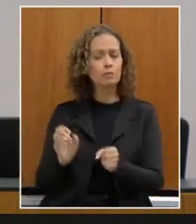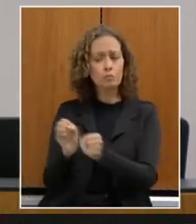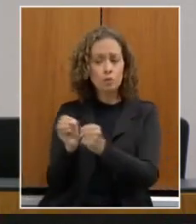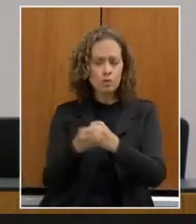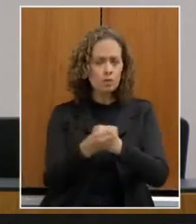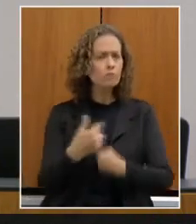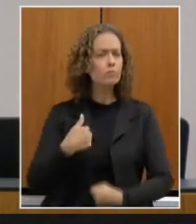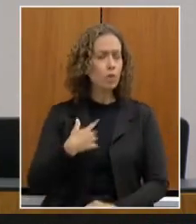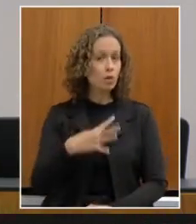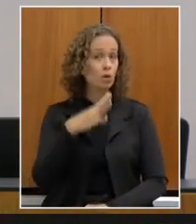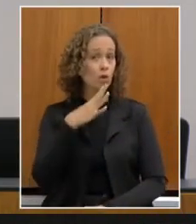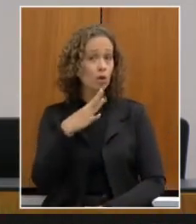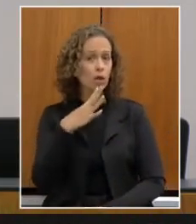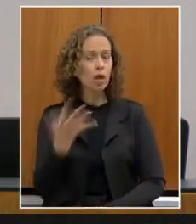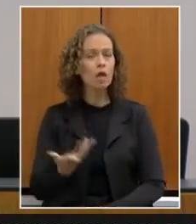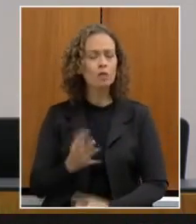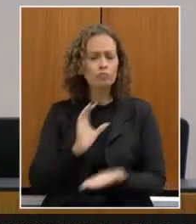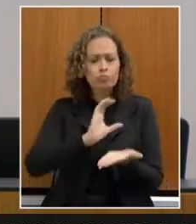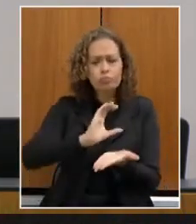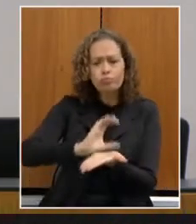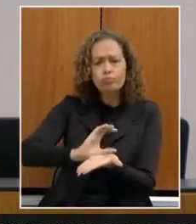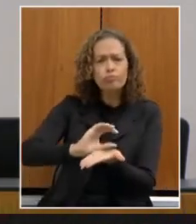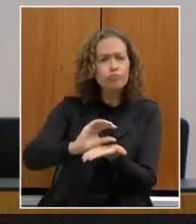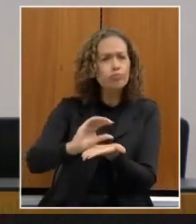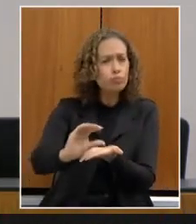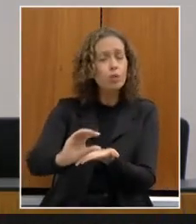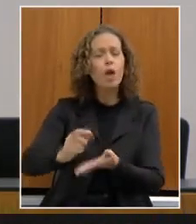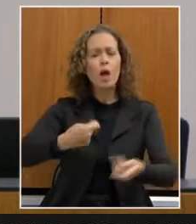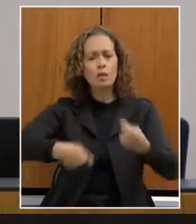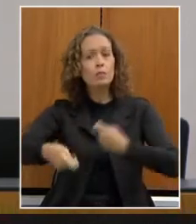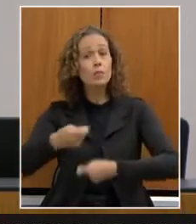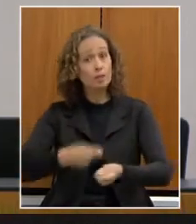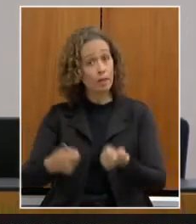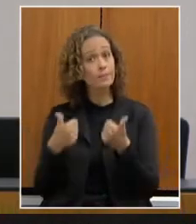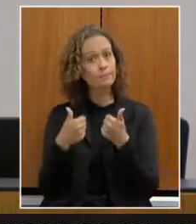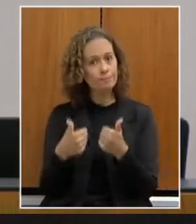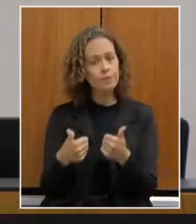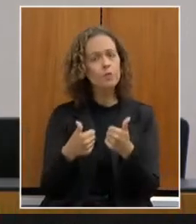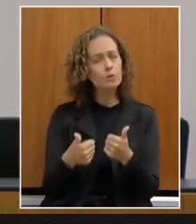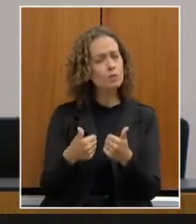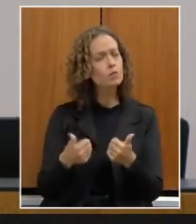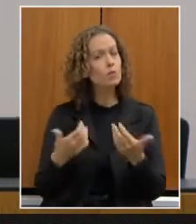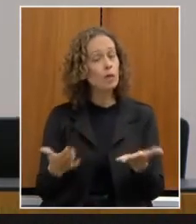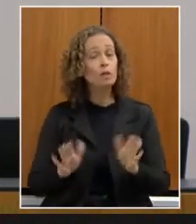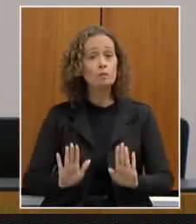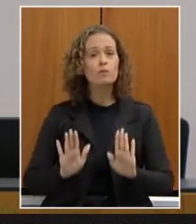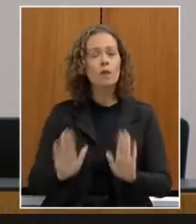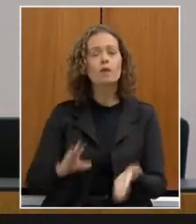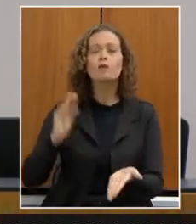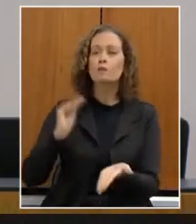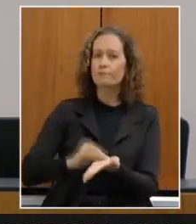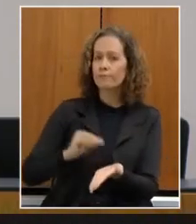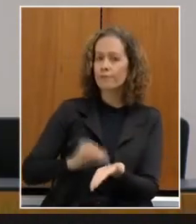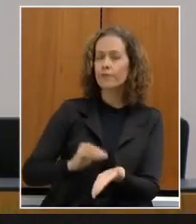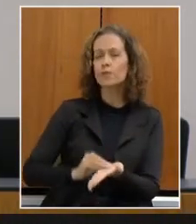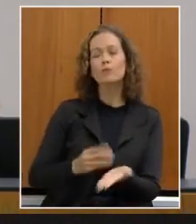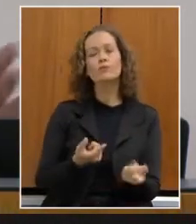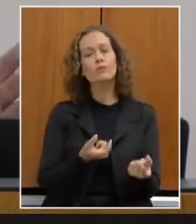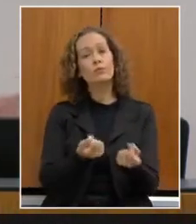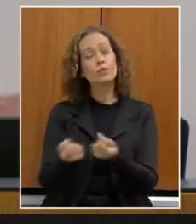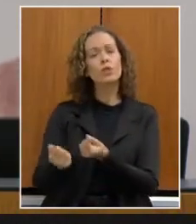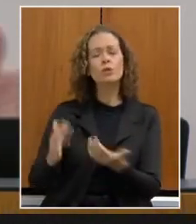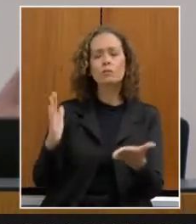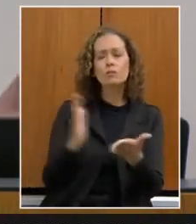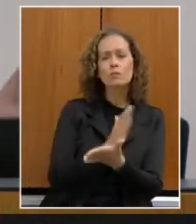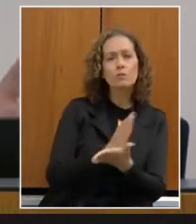os recursos recebidos são muito bem administrados, e está faltando o dinheiro para que algumas